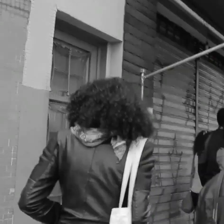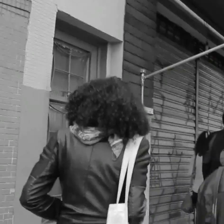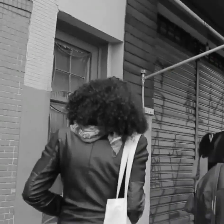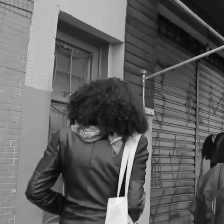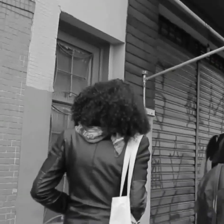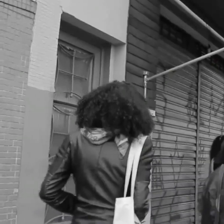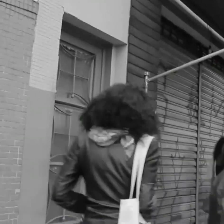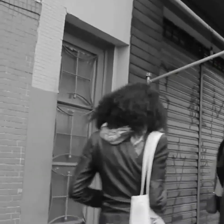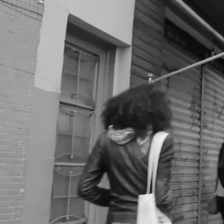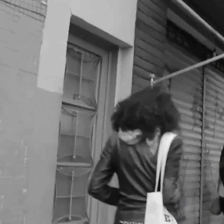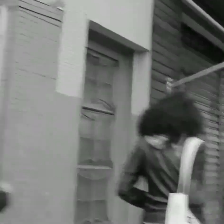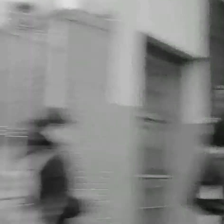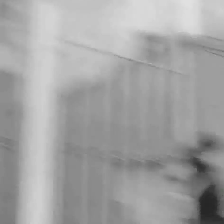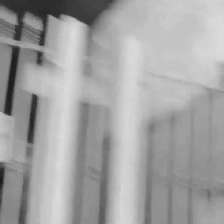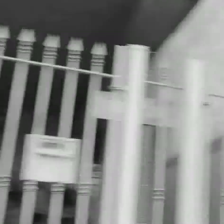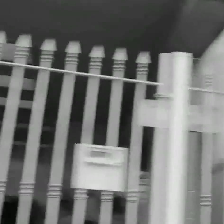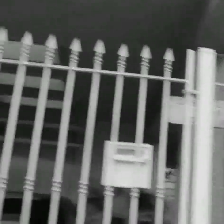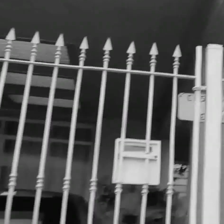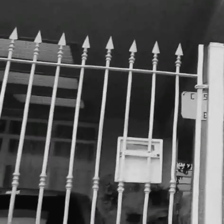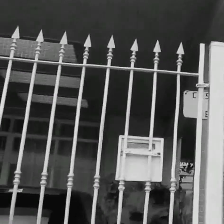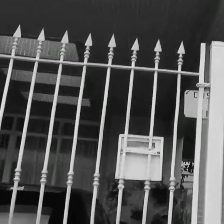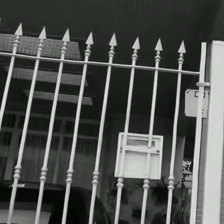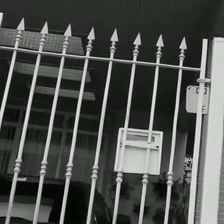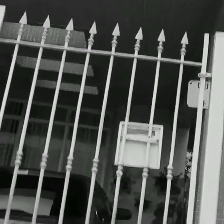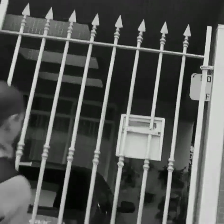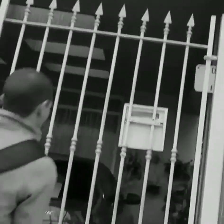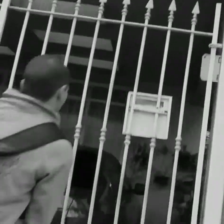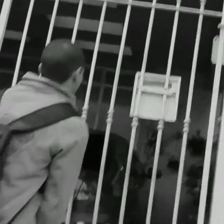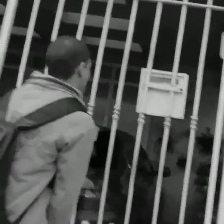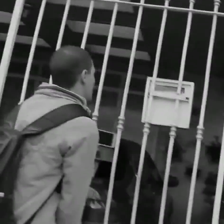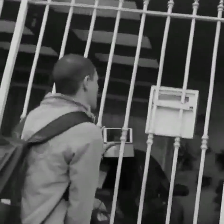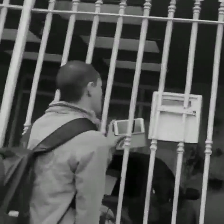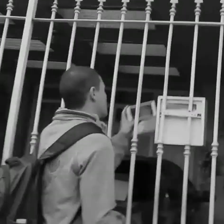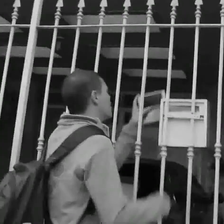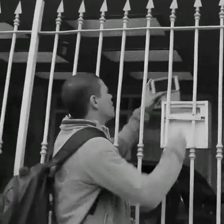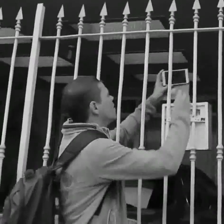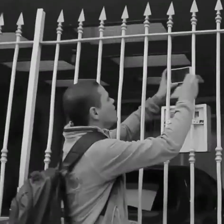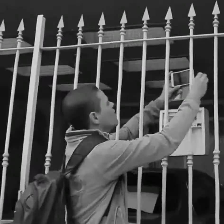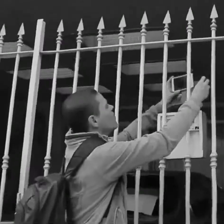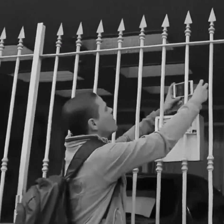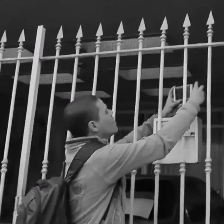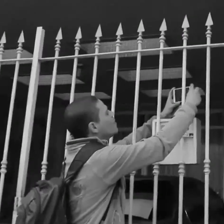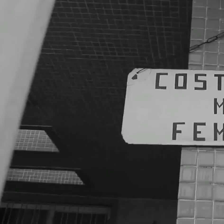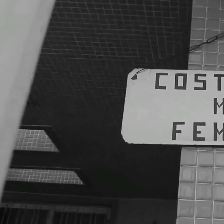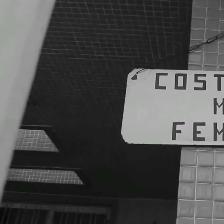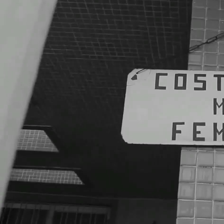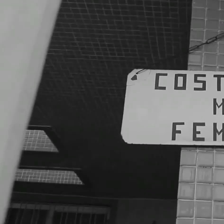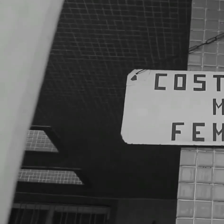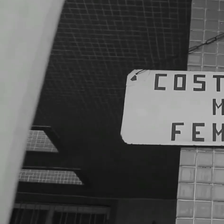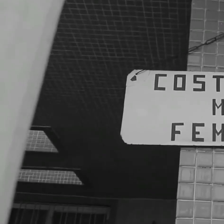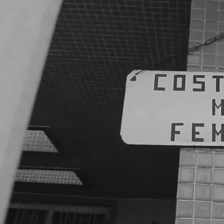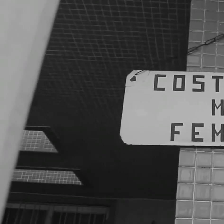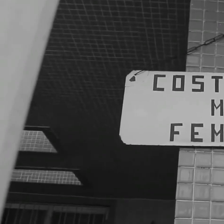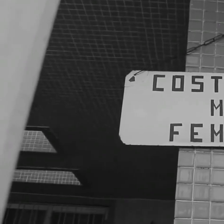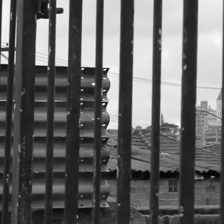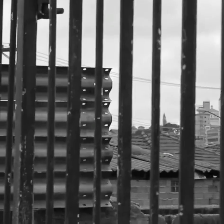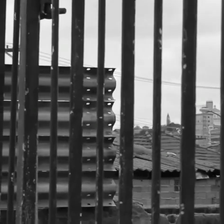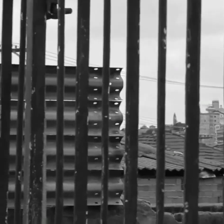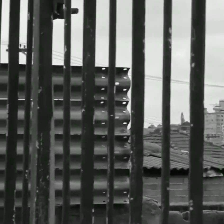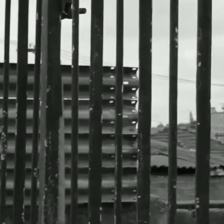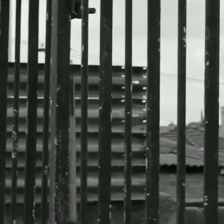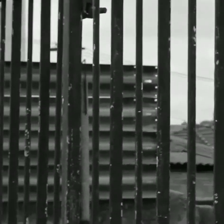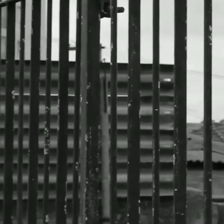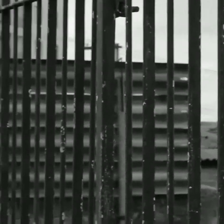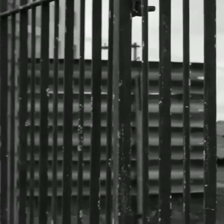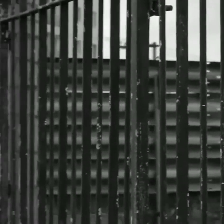ascendente leonino, que agora eu vou descobrindo, eu falei, eu quero estar na história da cidade de São Paulo. E